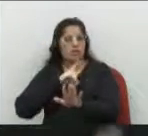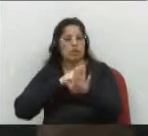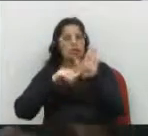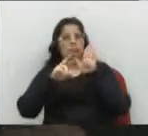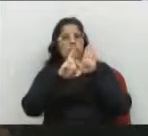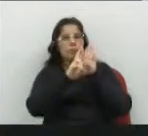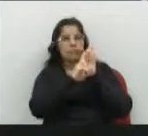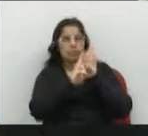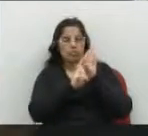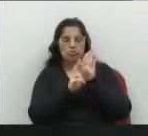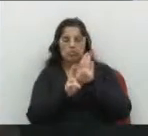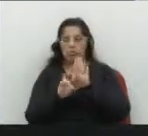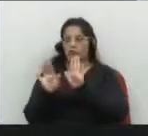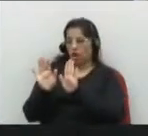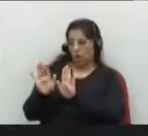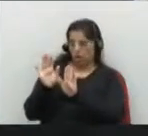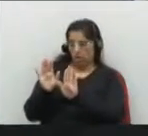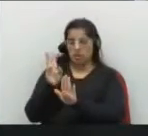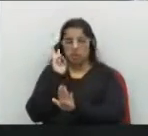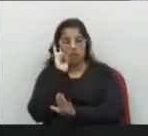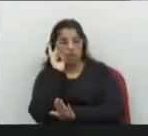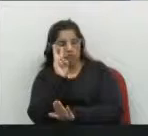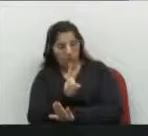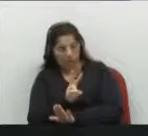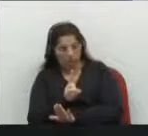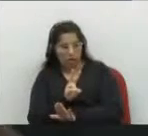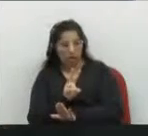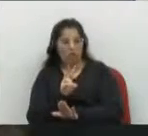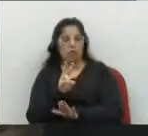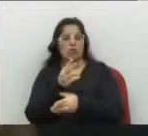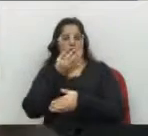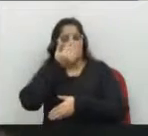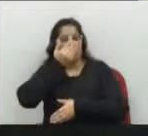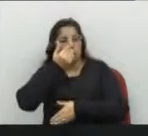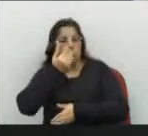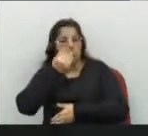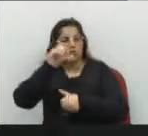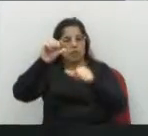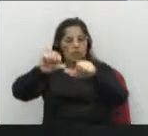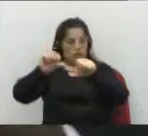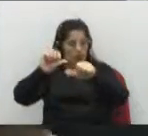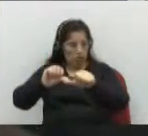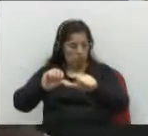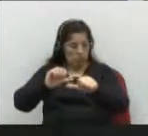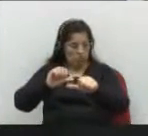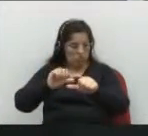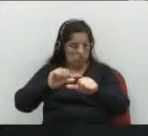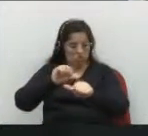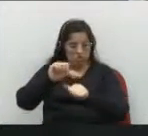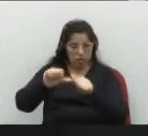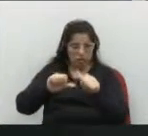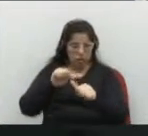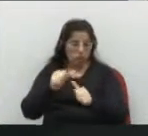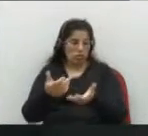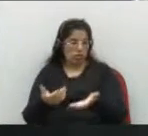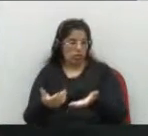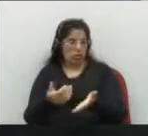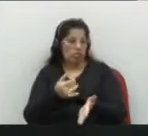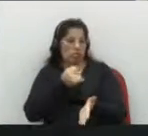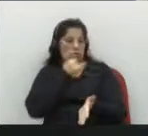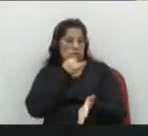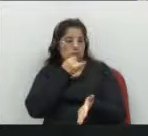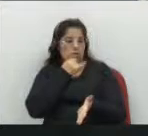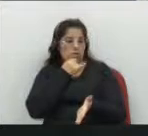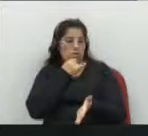o alimento, peraí, se você está vendo que o alimento está vindo estragado, você sabe que no posto de gasolina tem uma gasolina adulterada, por que não